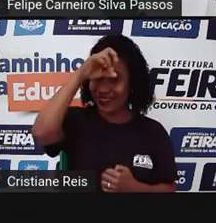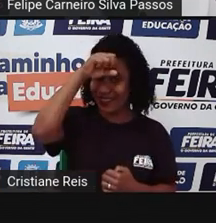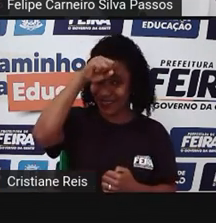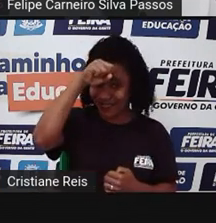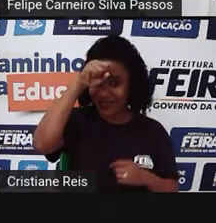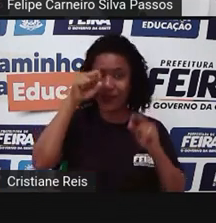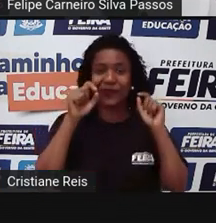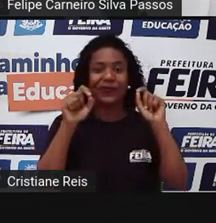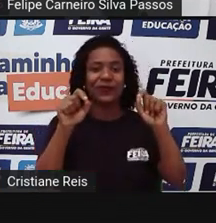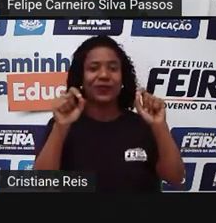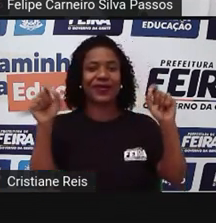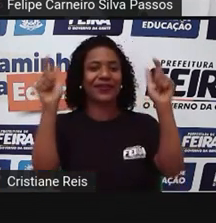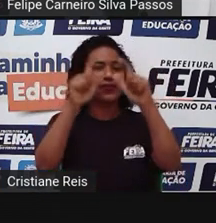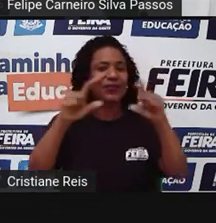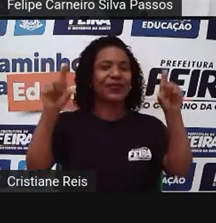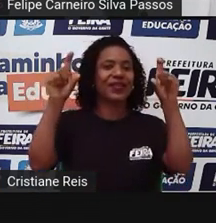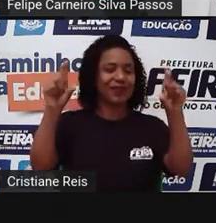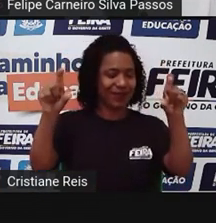tema de hoje é